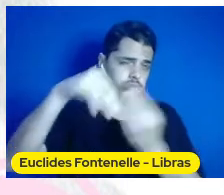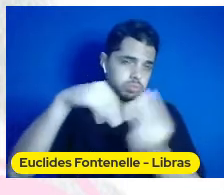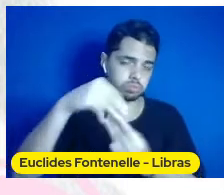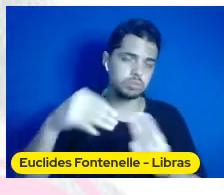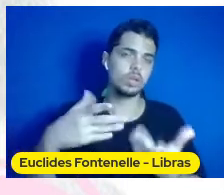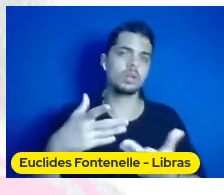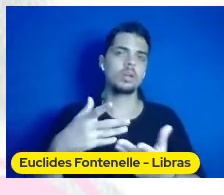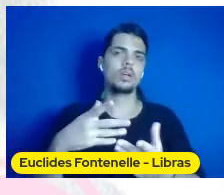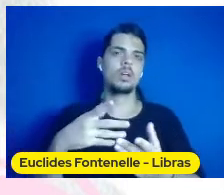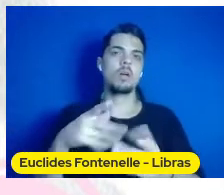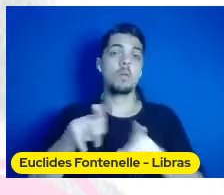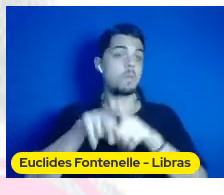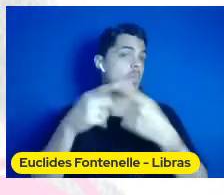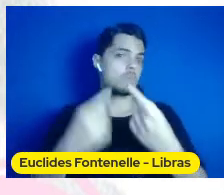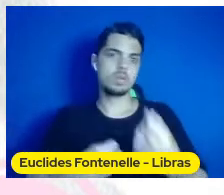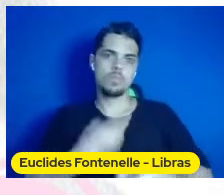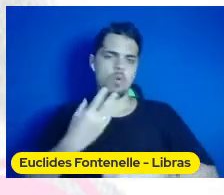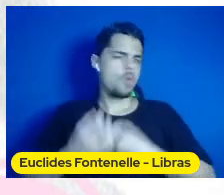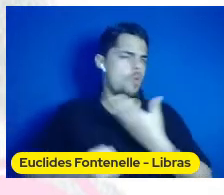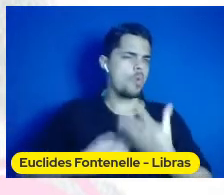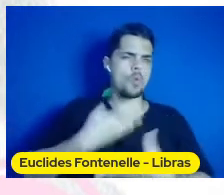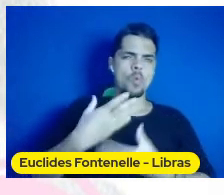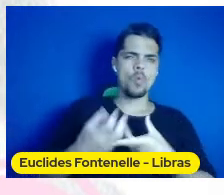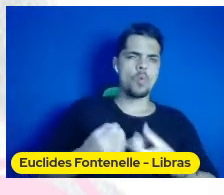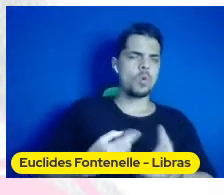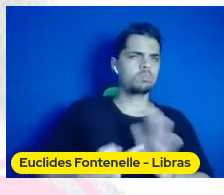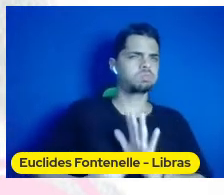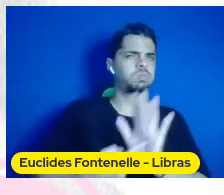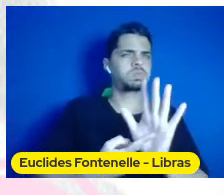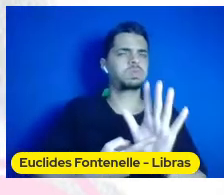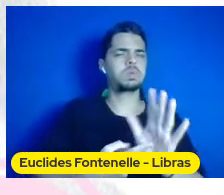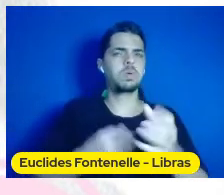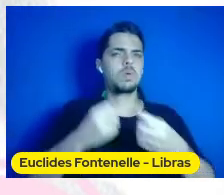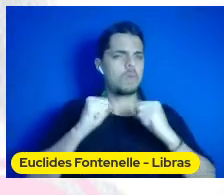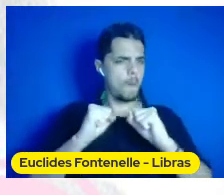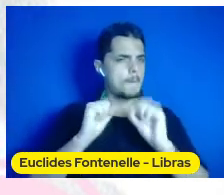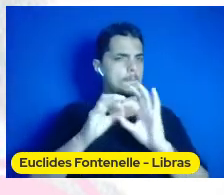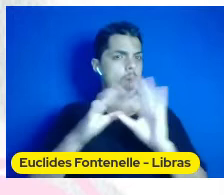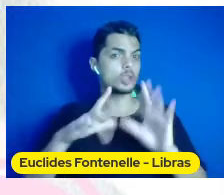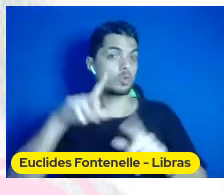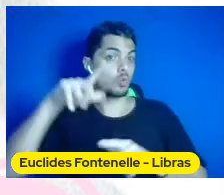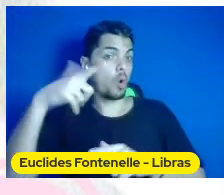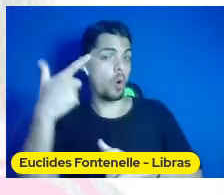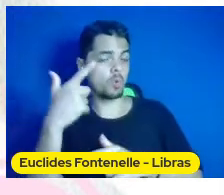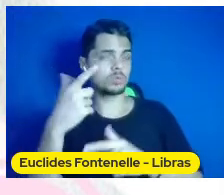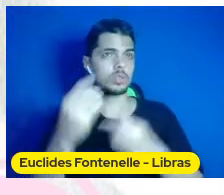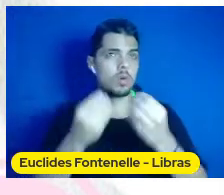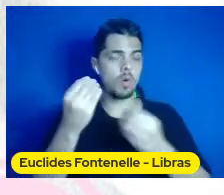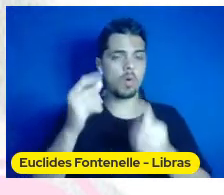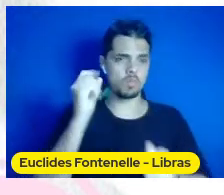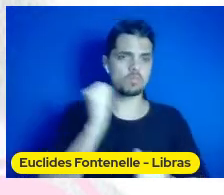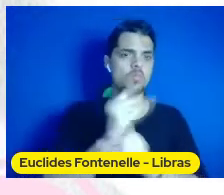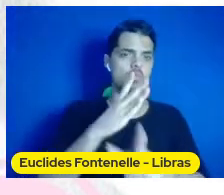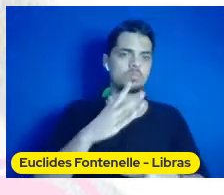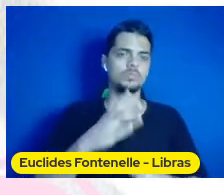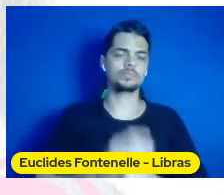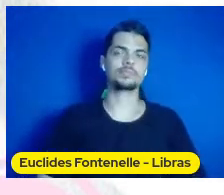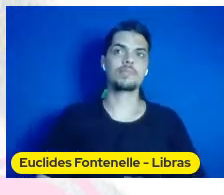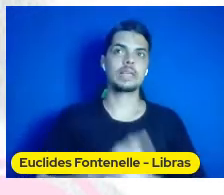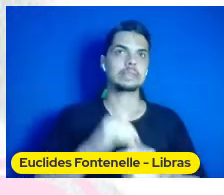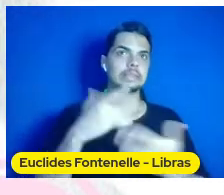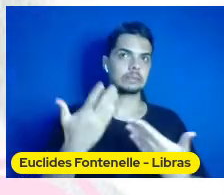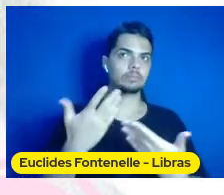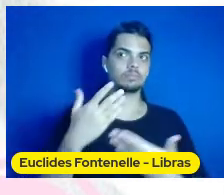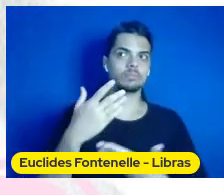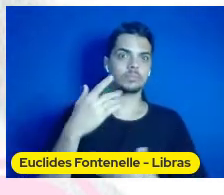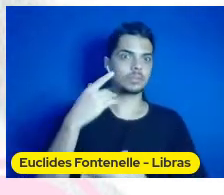uma mistura disso tudo. Então, assim, era importantíssimo que eu tivesse toda essa informação. E aí, assim,